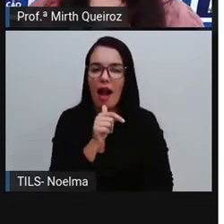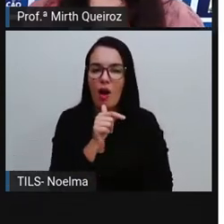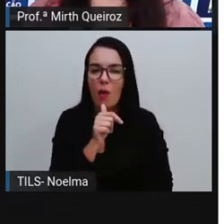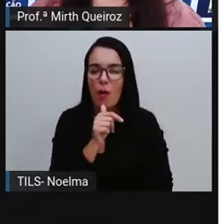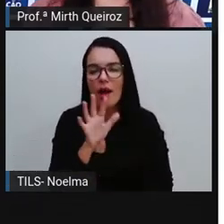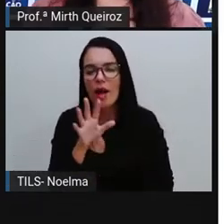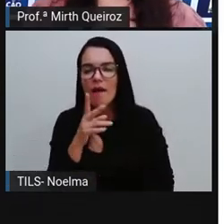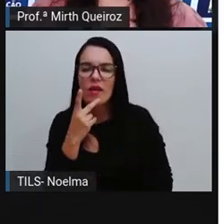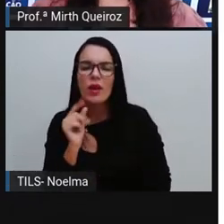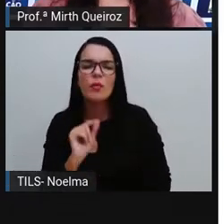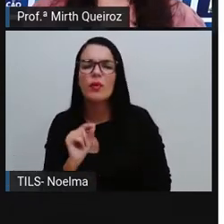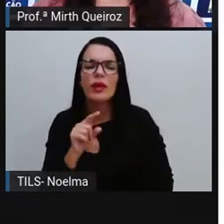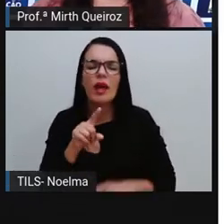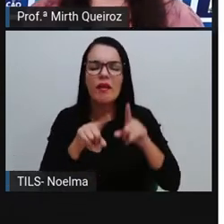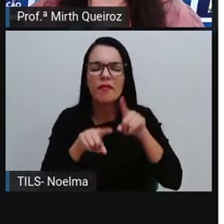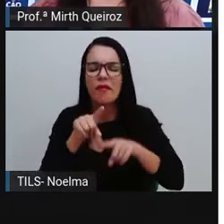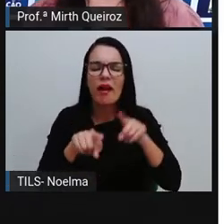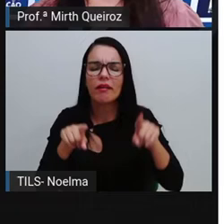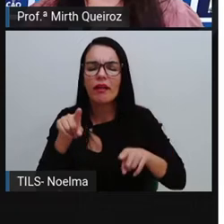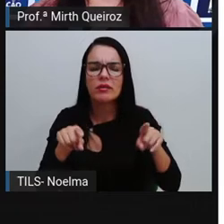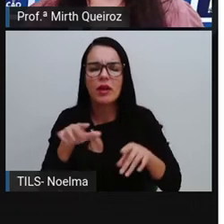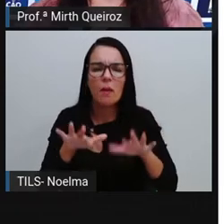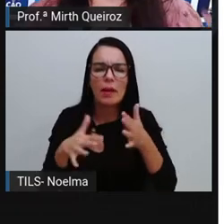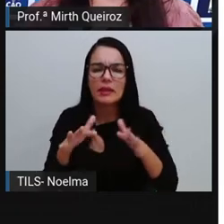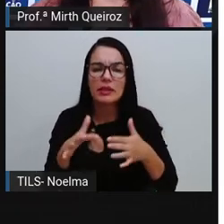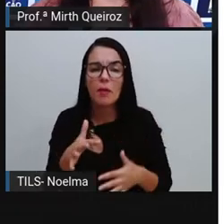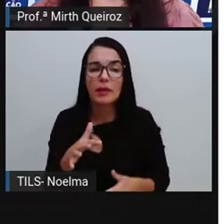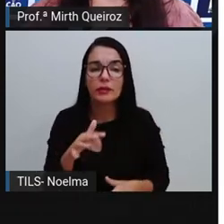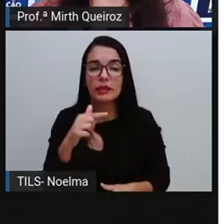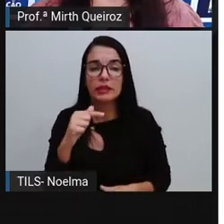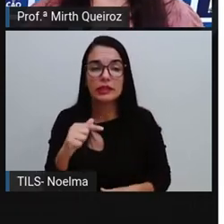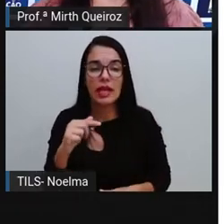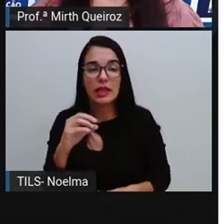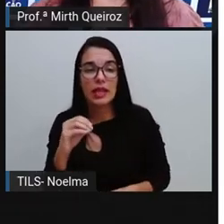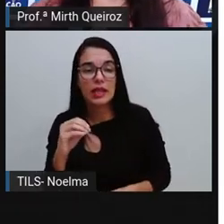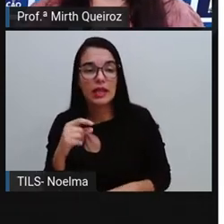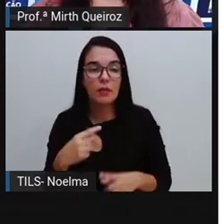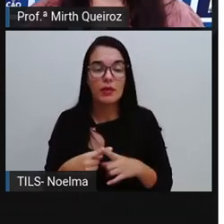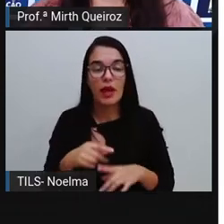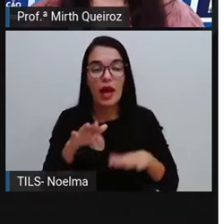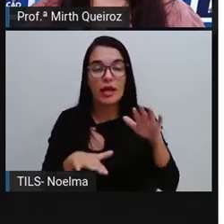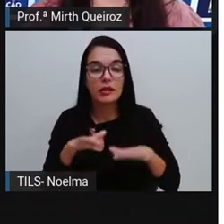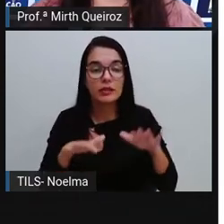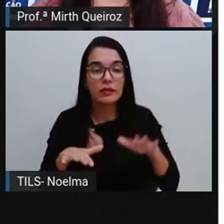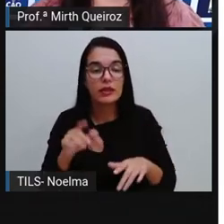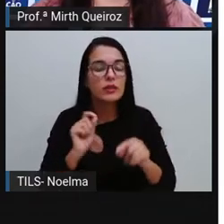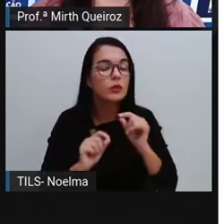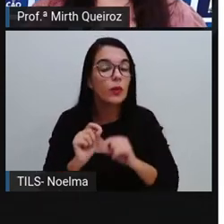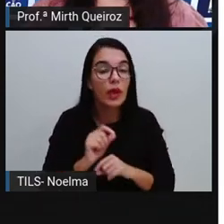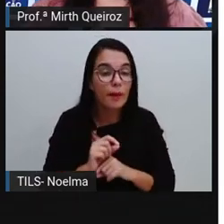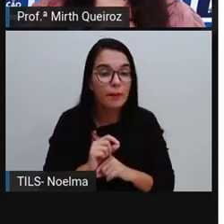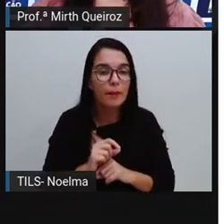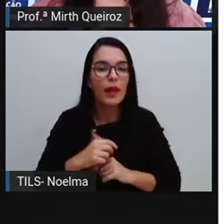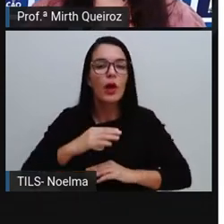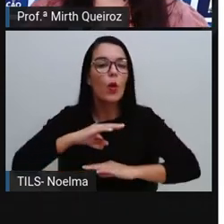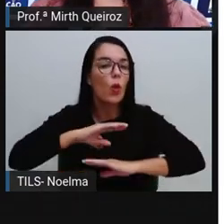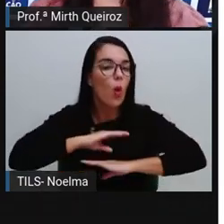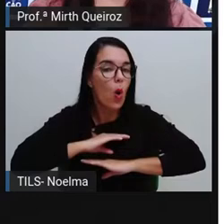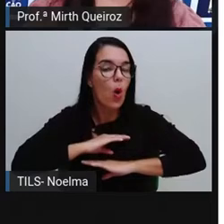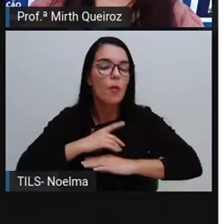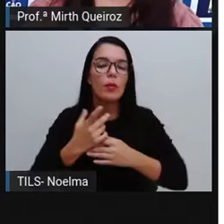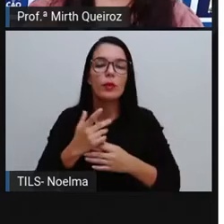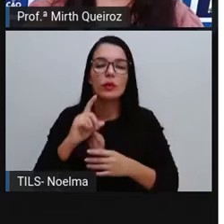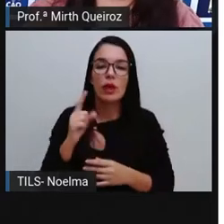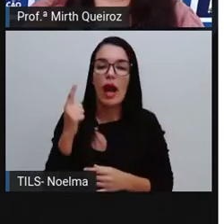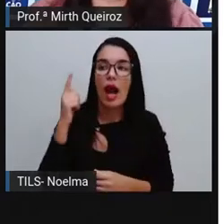para outro, tem relação com a idade, né? Tem a necessidade, por exemplo, de ingerir água, ela é maior conforme a